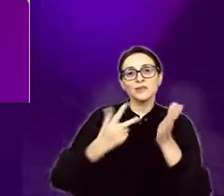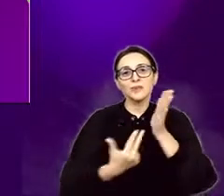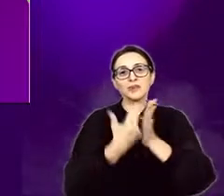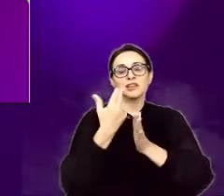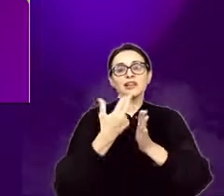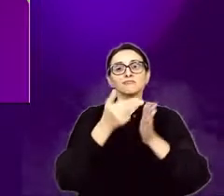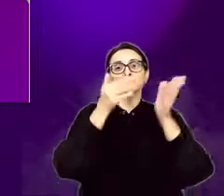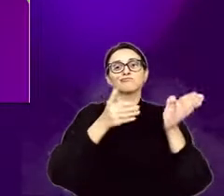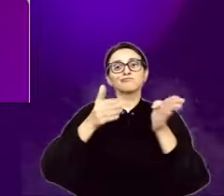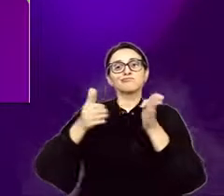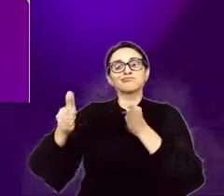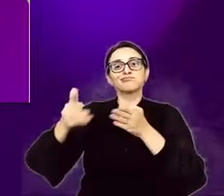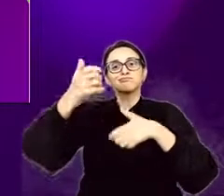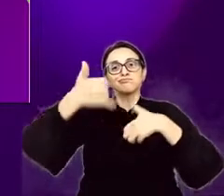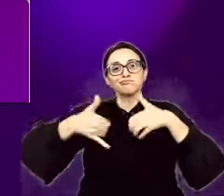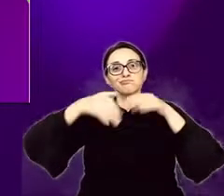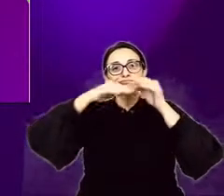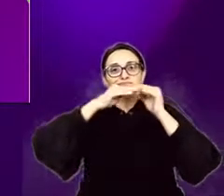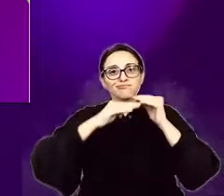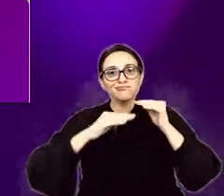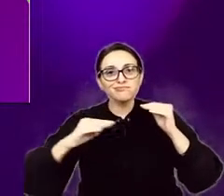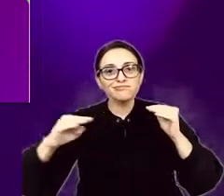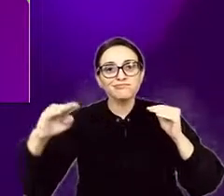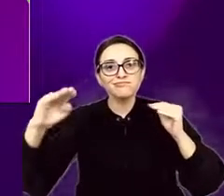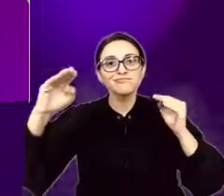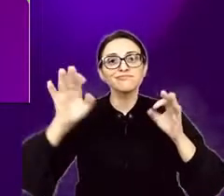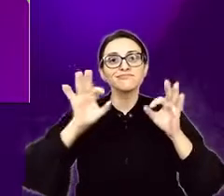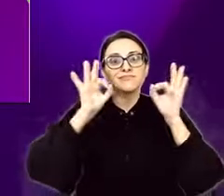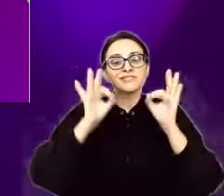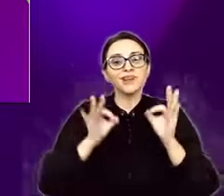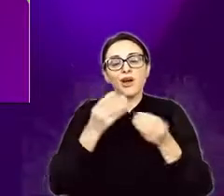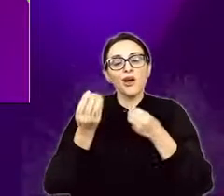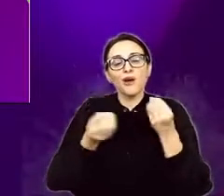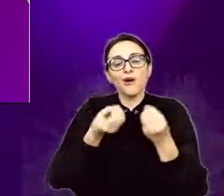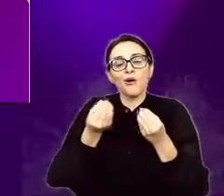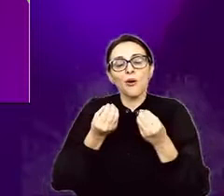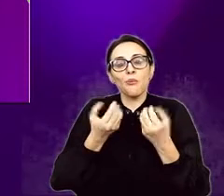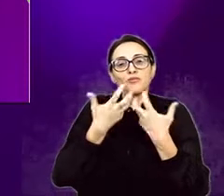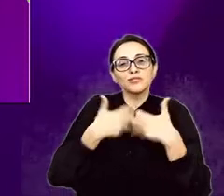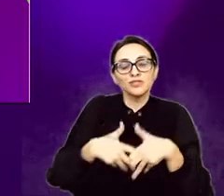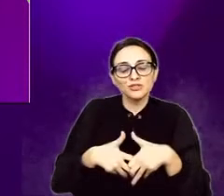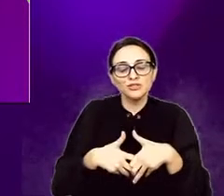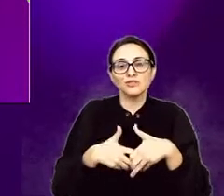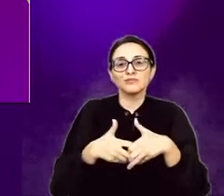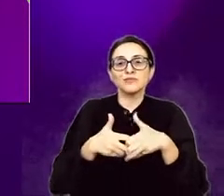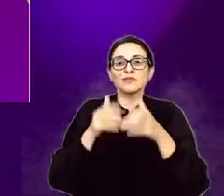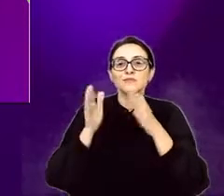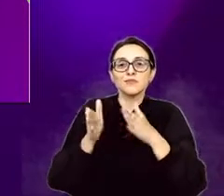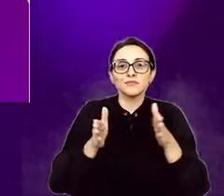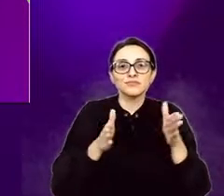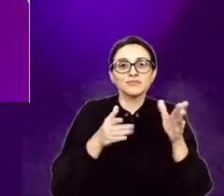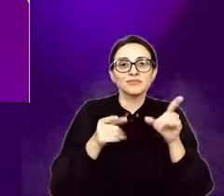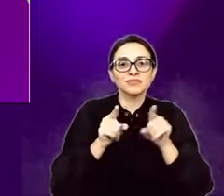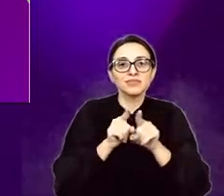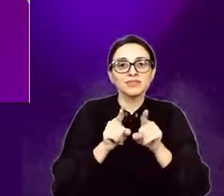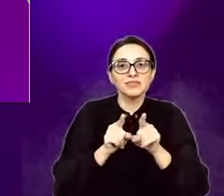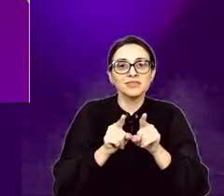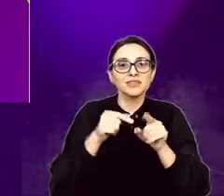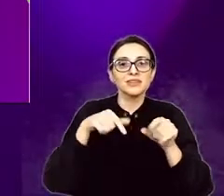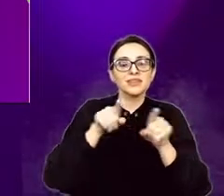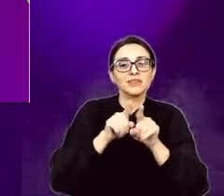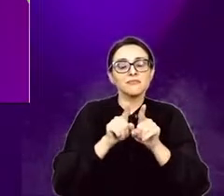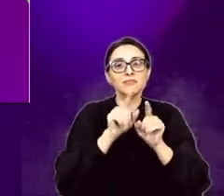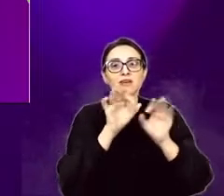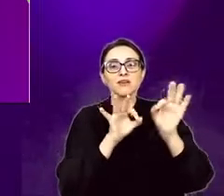uma sequência bem linear, bem lógica, de como funcionam os procedimentos, né? Desde o planejamento até o resultado que a gente vai